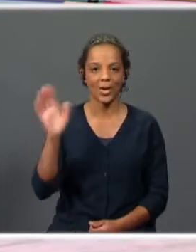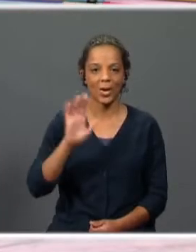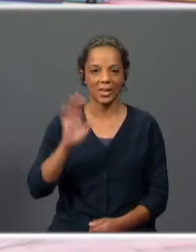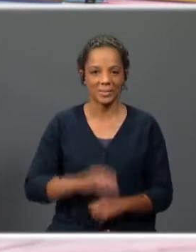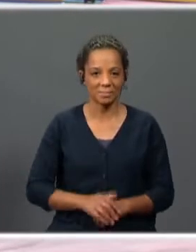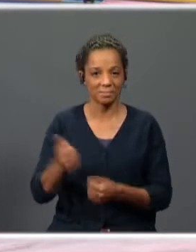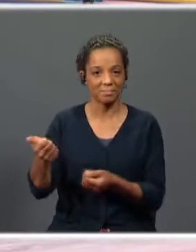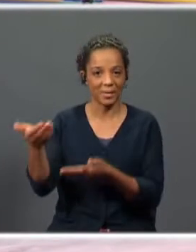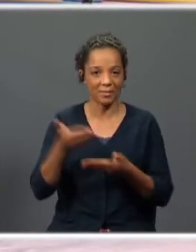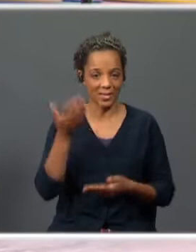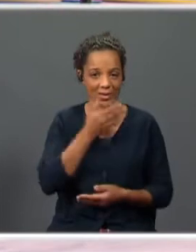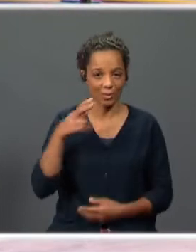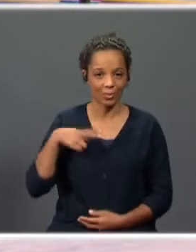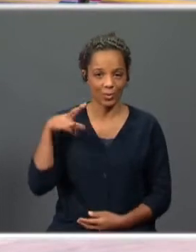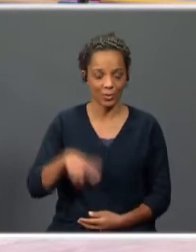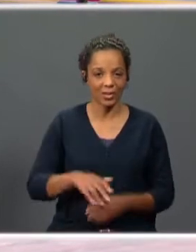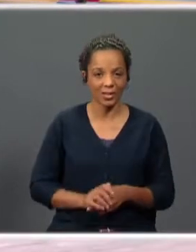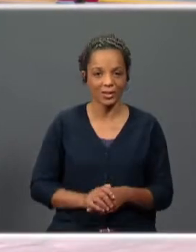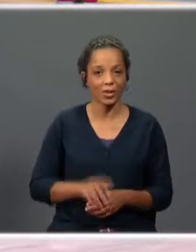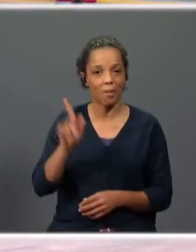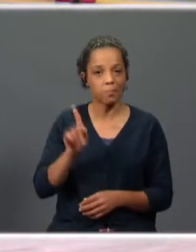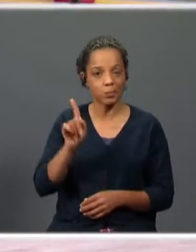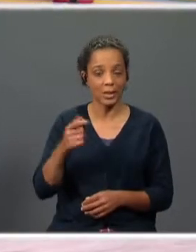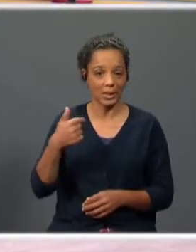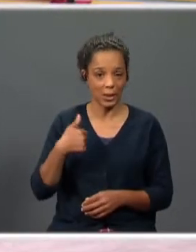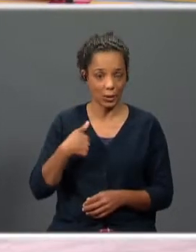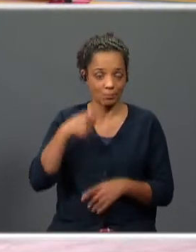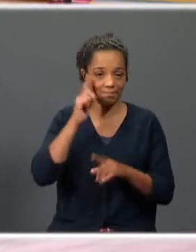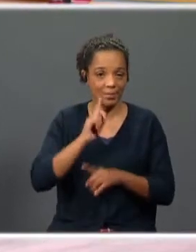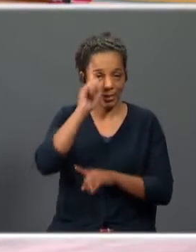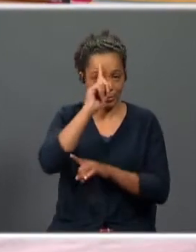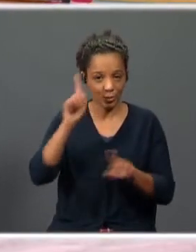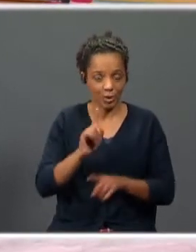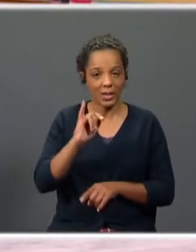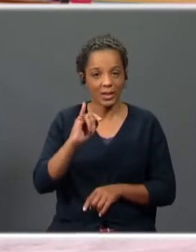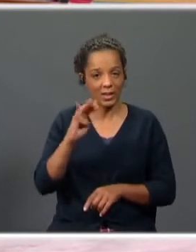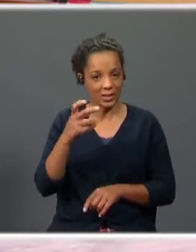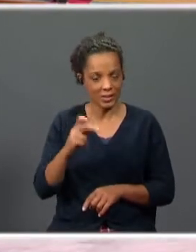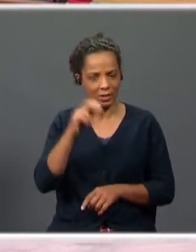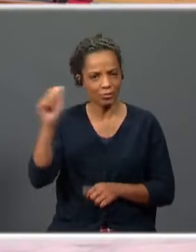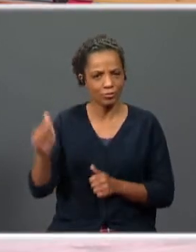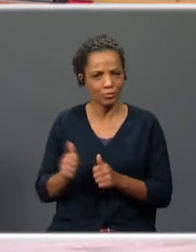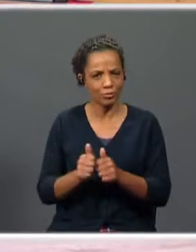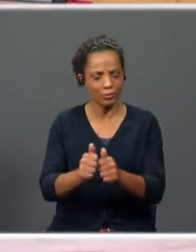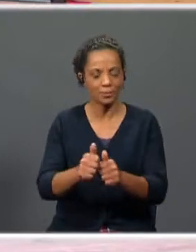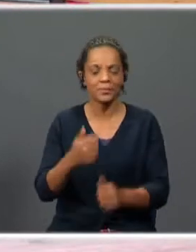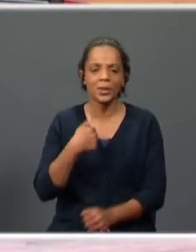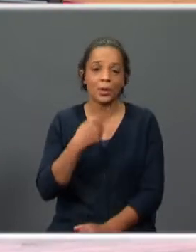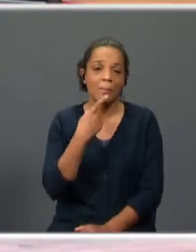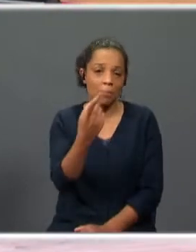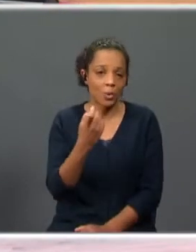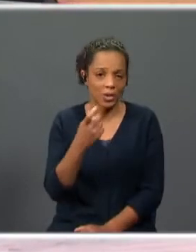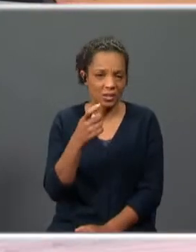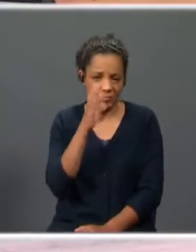Olá, bem-vindos a mais um bloco de português para o primeiro ano. Eu sou a professora Isa e tenho vindo a acompanhar-te. Ora, eu ia perguntar-te